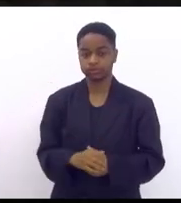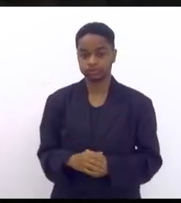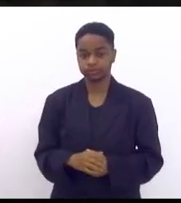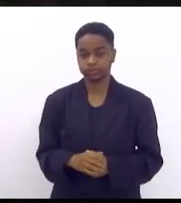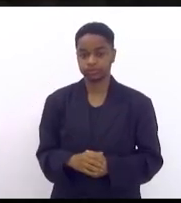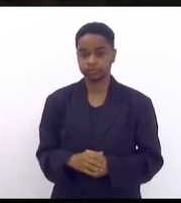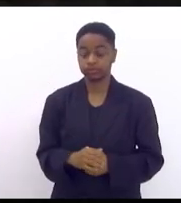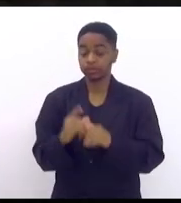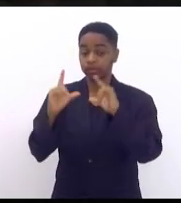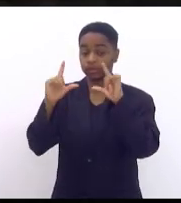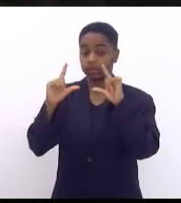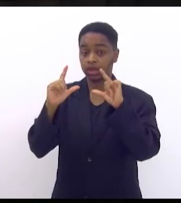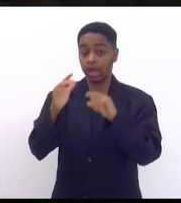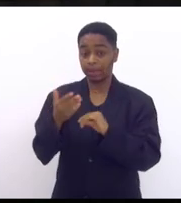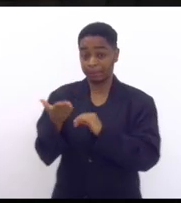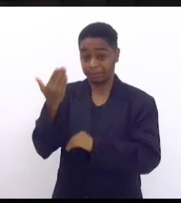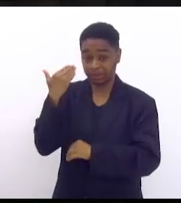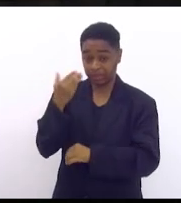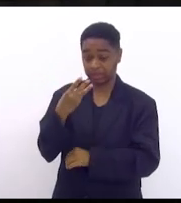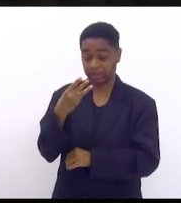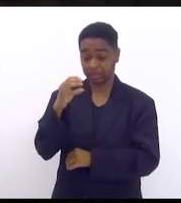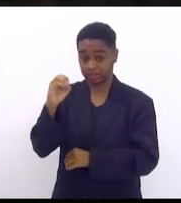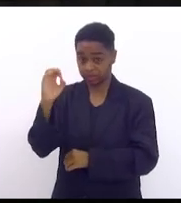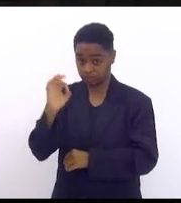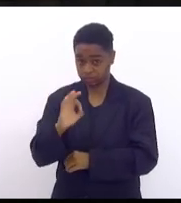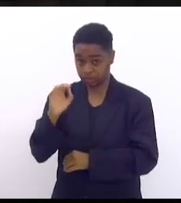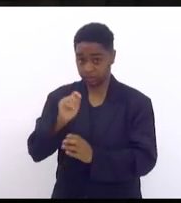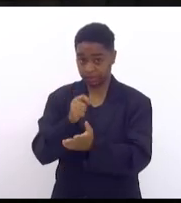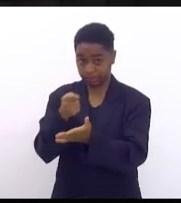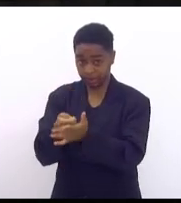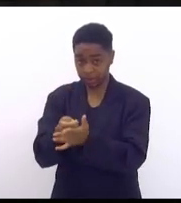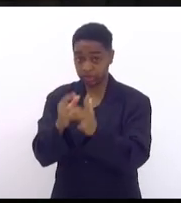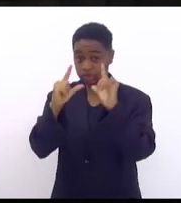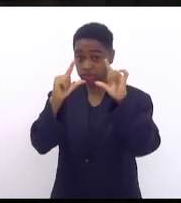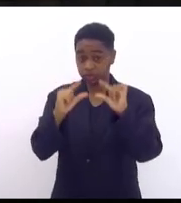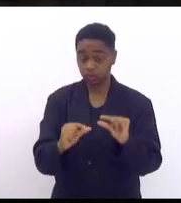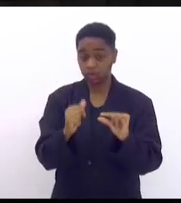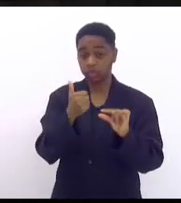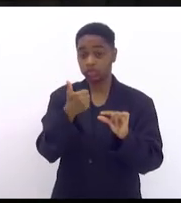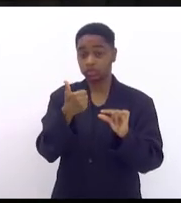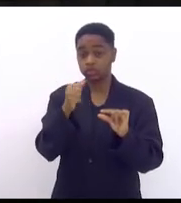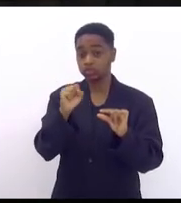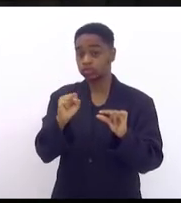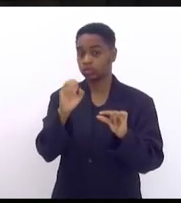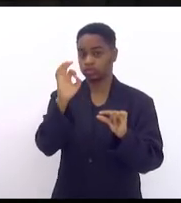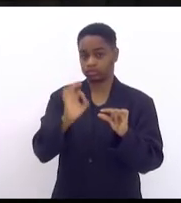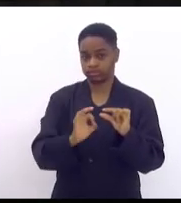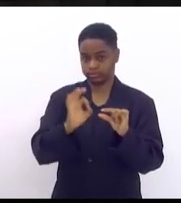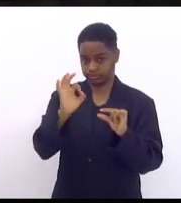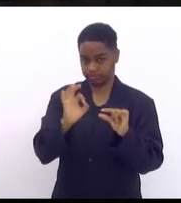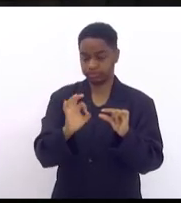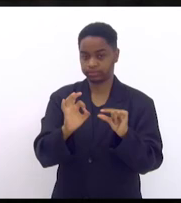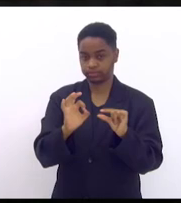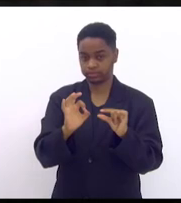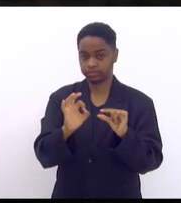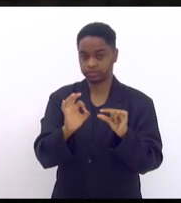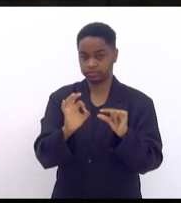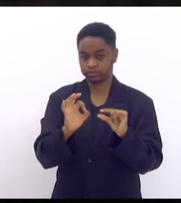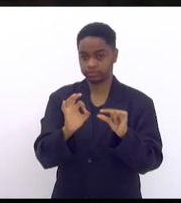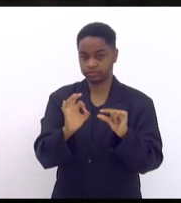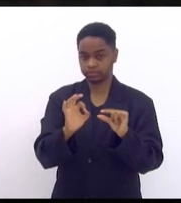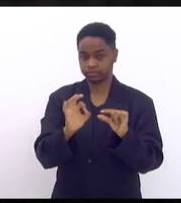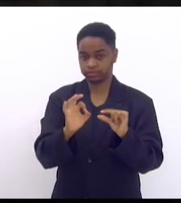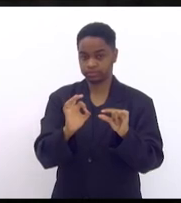de aproximadamente 30% para 18 pontos percentuais.